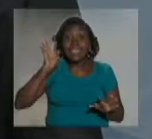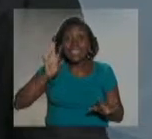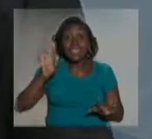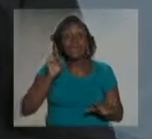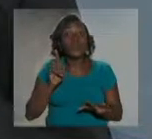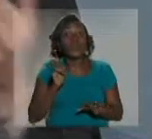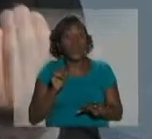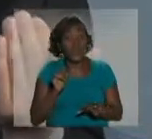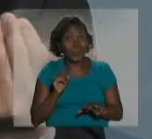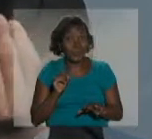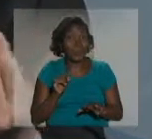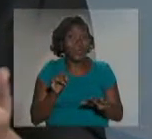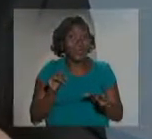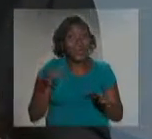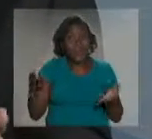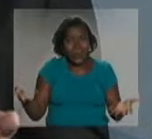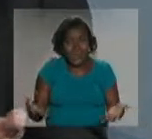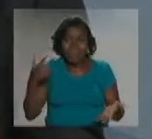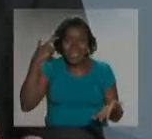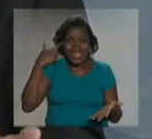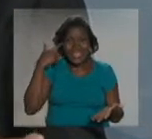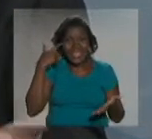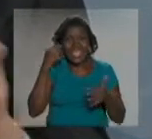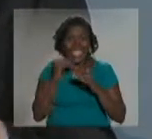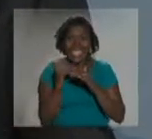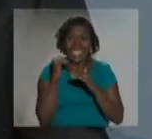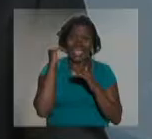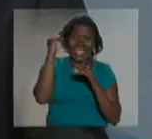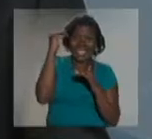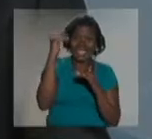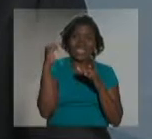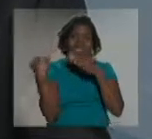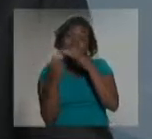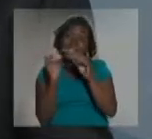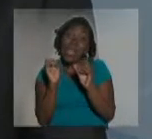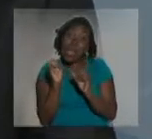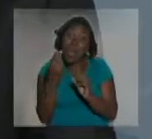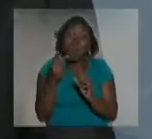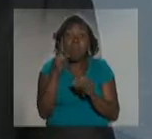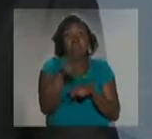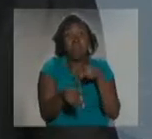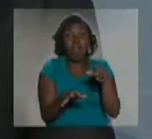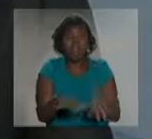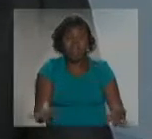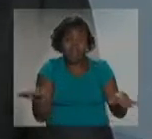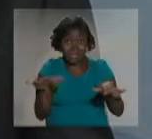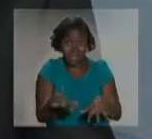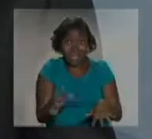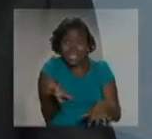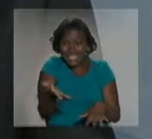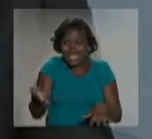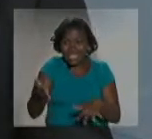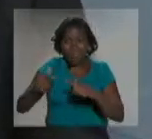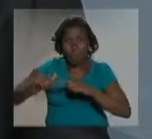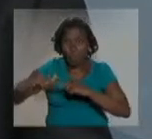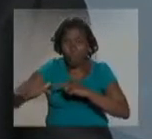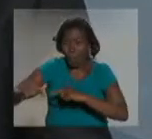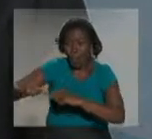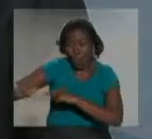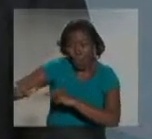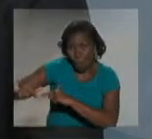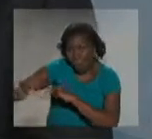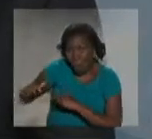planejamento urbano, né? Ou ele está pensado realmente para uma elite de grandes empresas ou para a população. E aí, nesse caso, esses novos vazios, que poderiam ser desapropriados